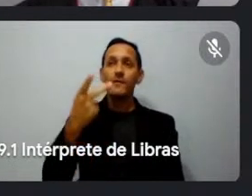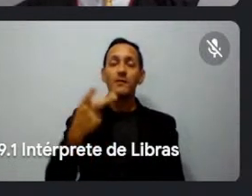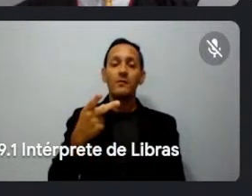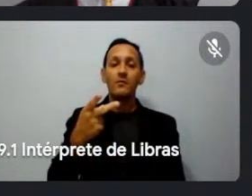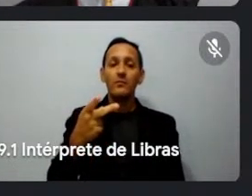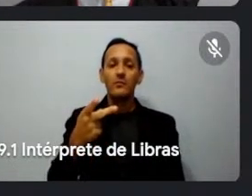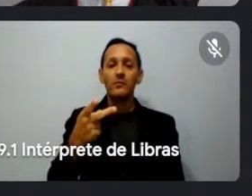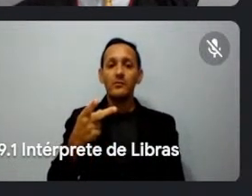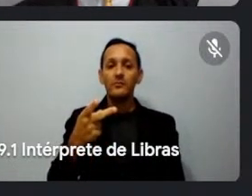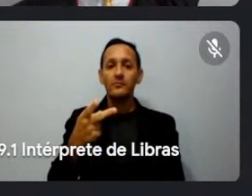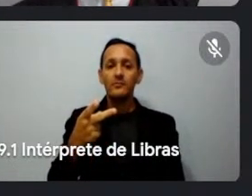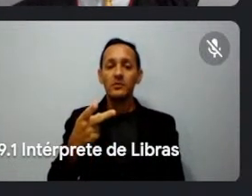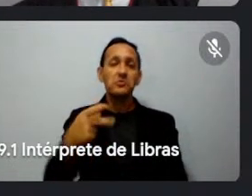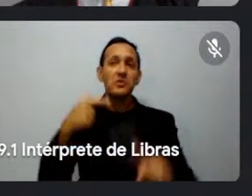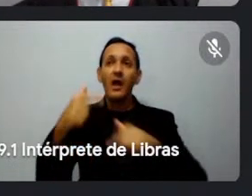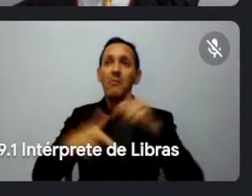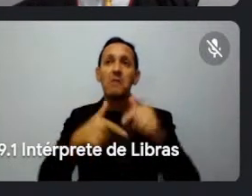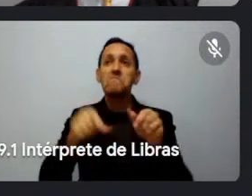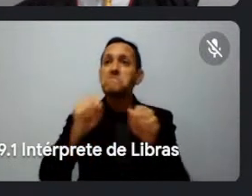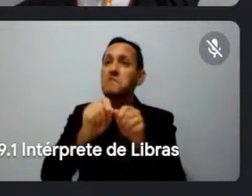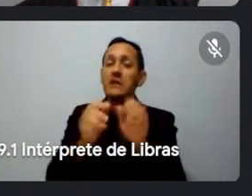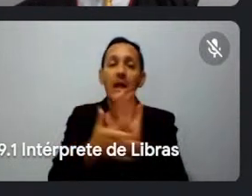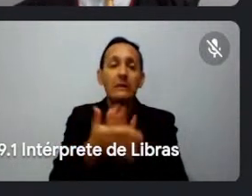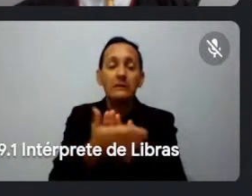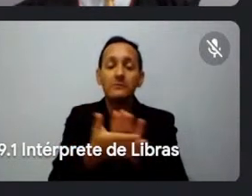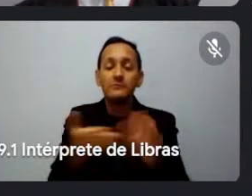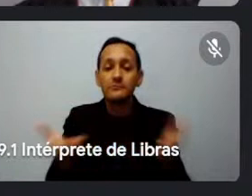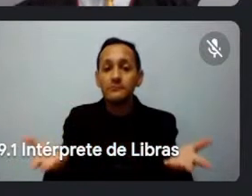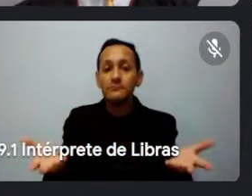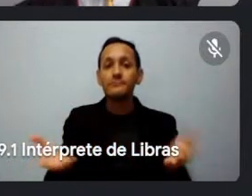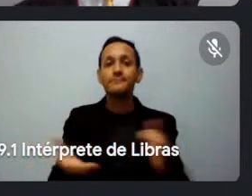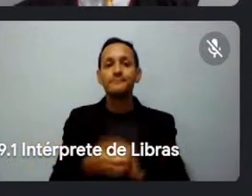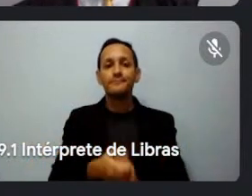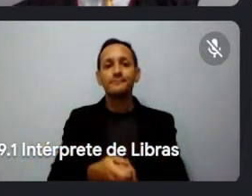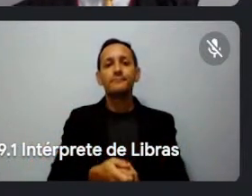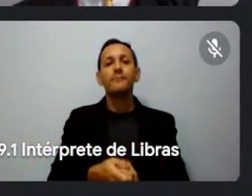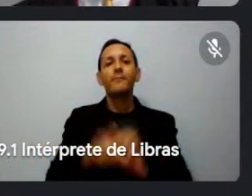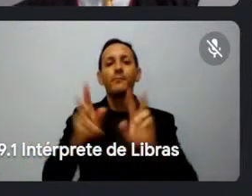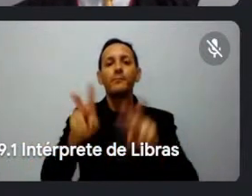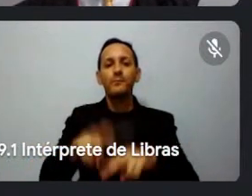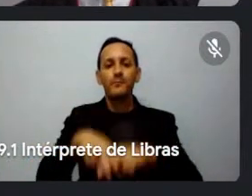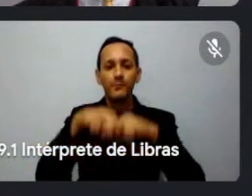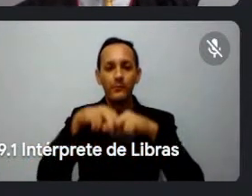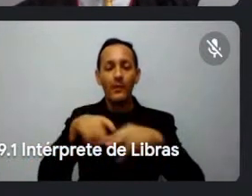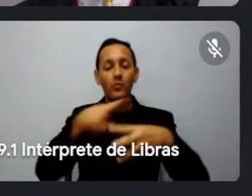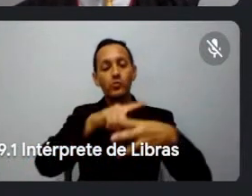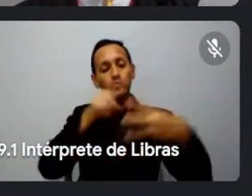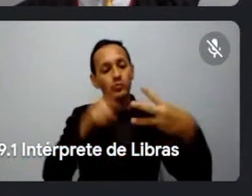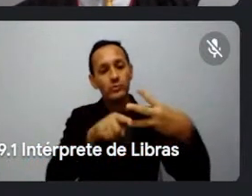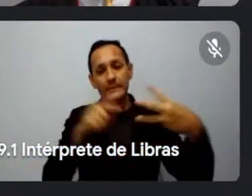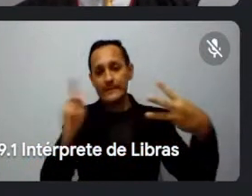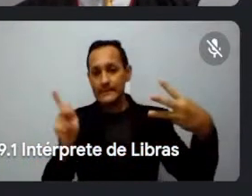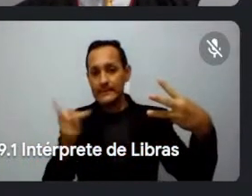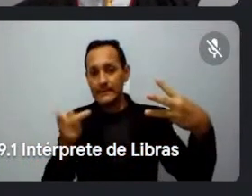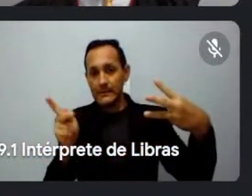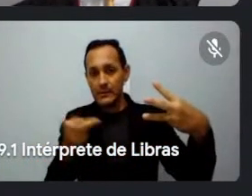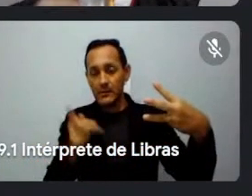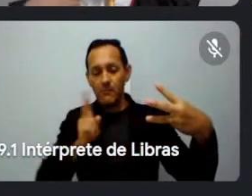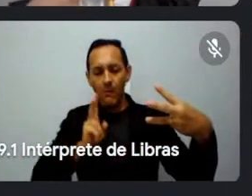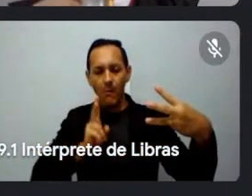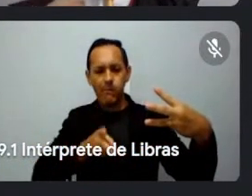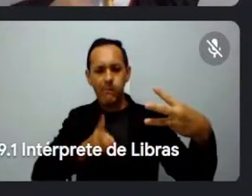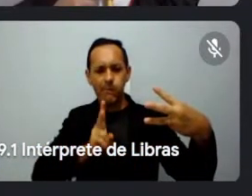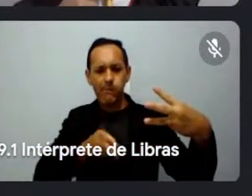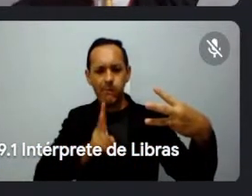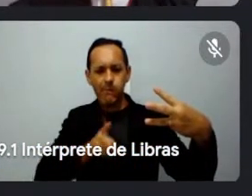o serviço foi realizado então é considera o que todas as três irregularidades persistem